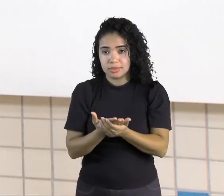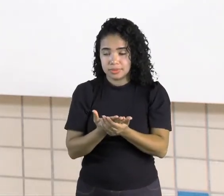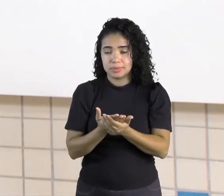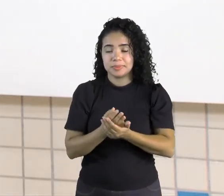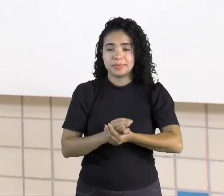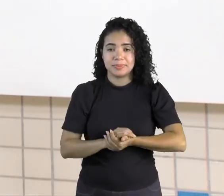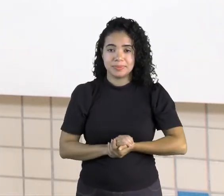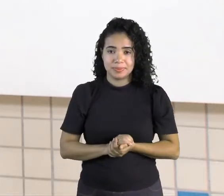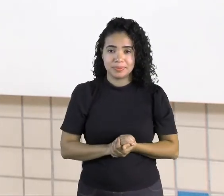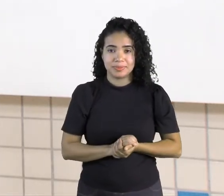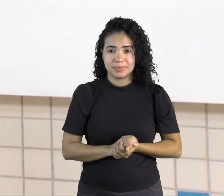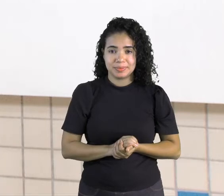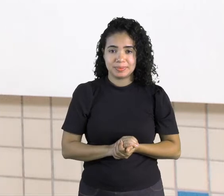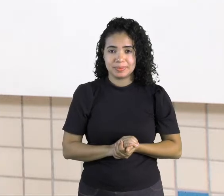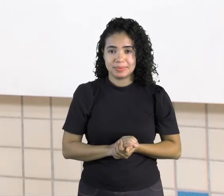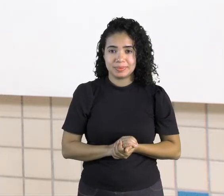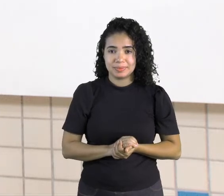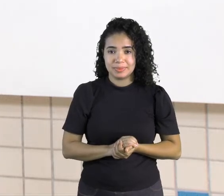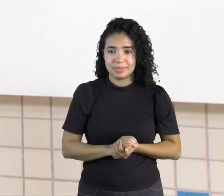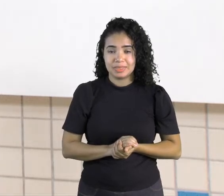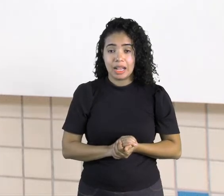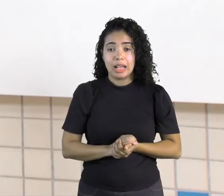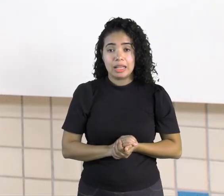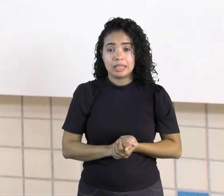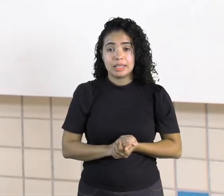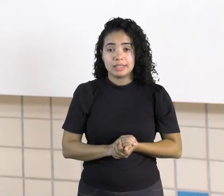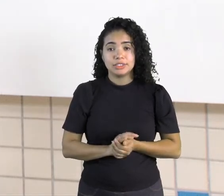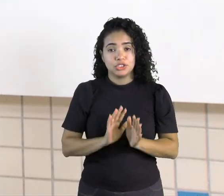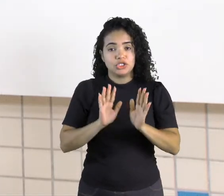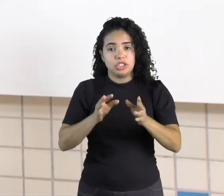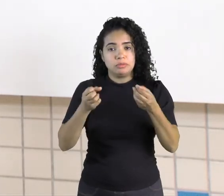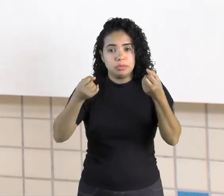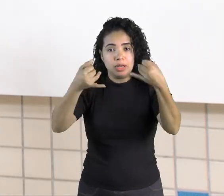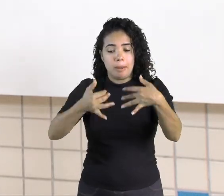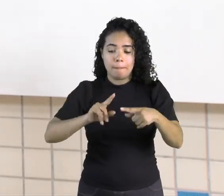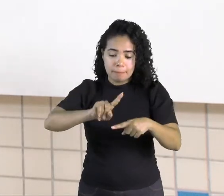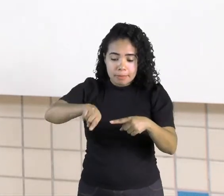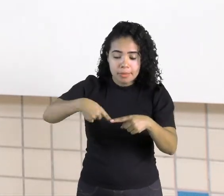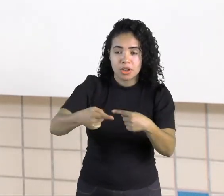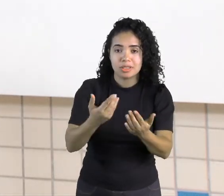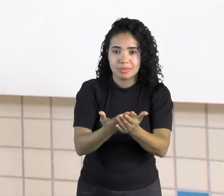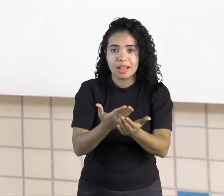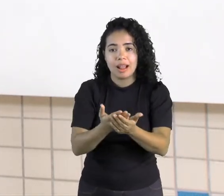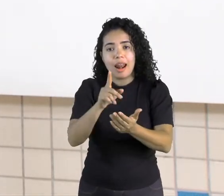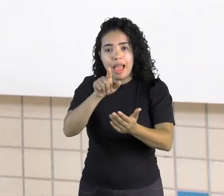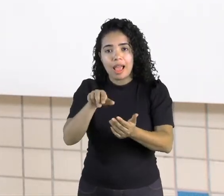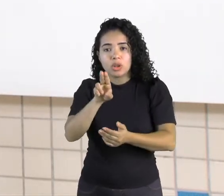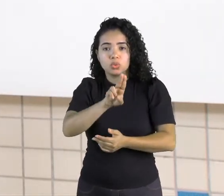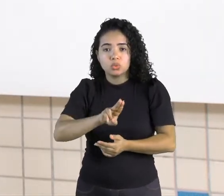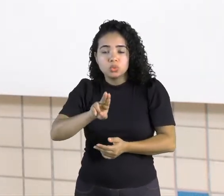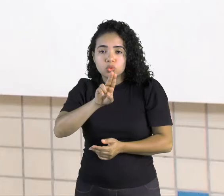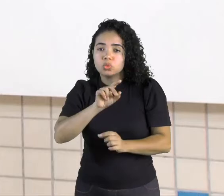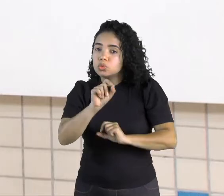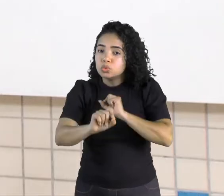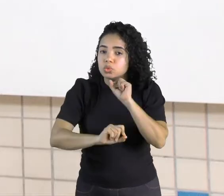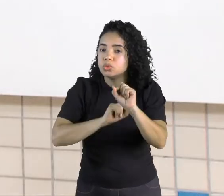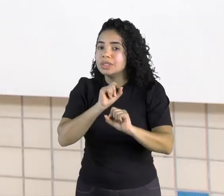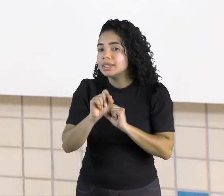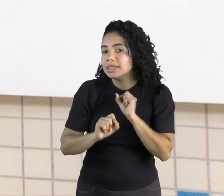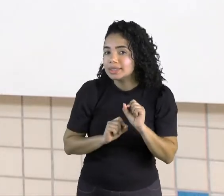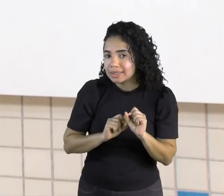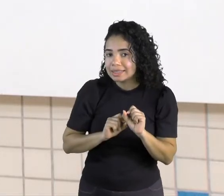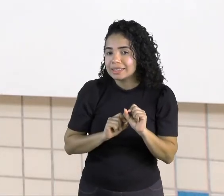vou adiantando para vocês que as nossas próximas aulas serão sobre o uso justamente